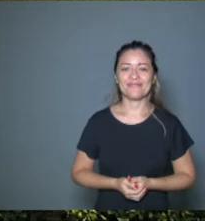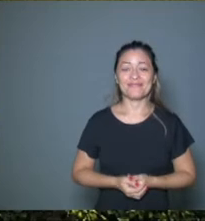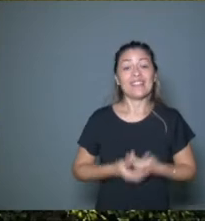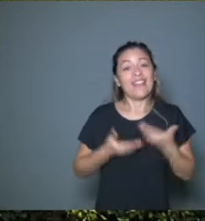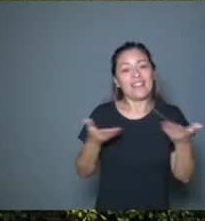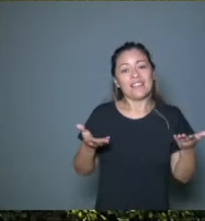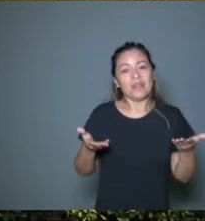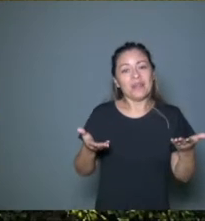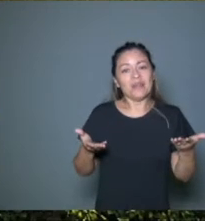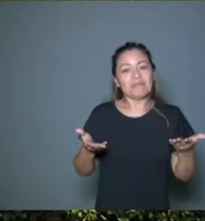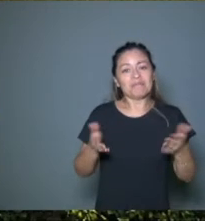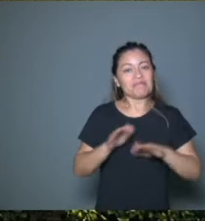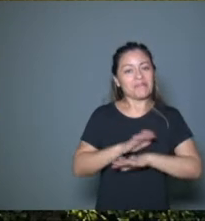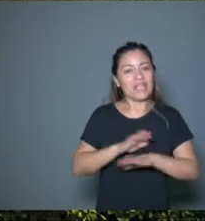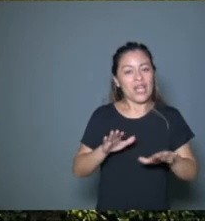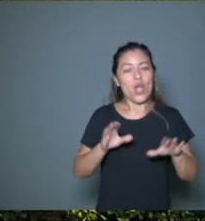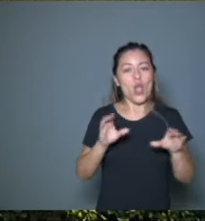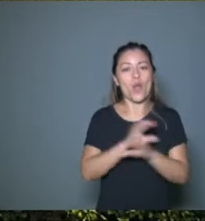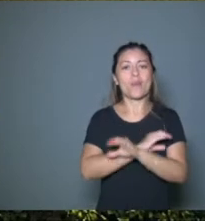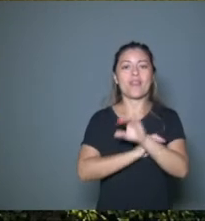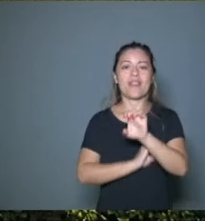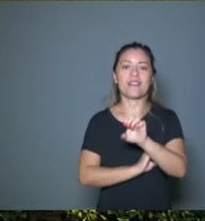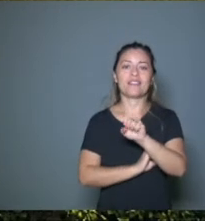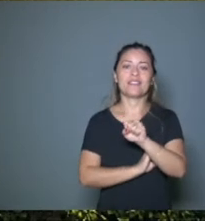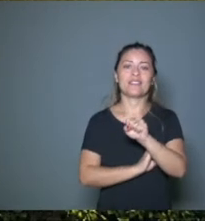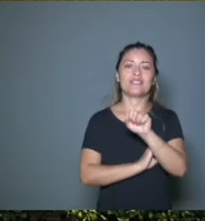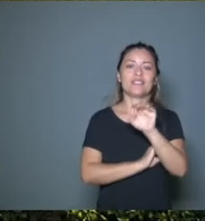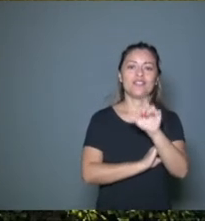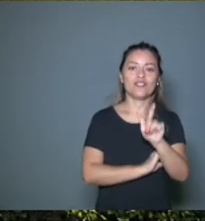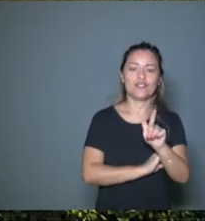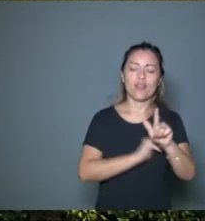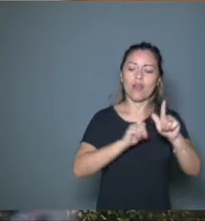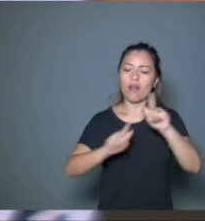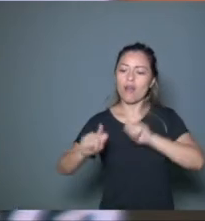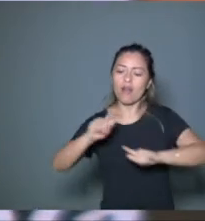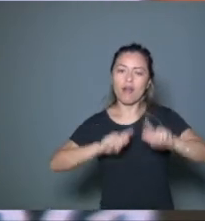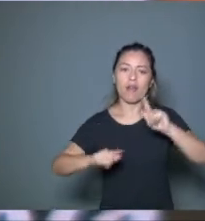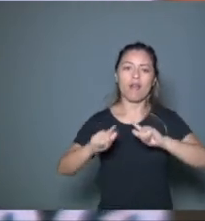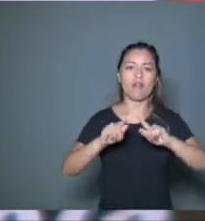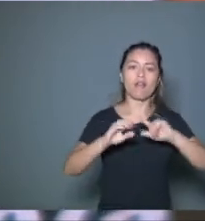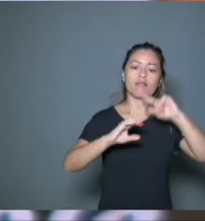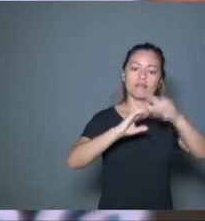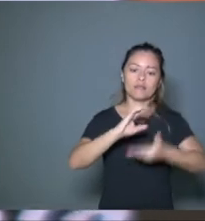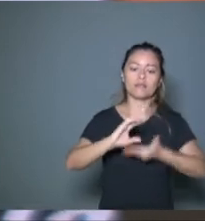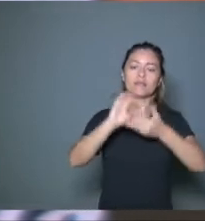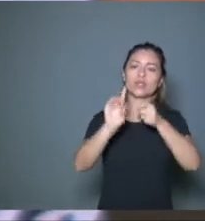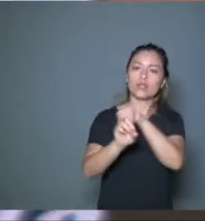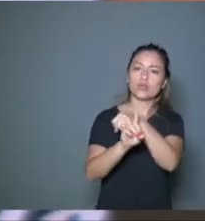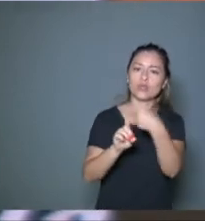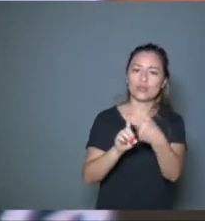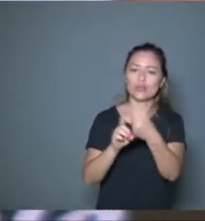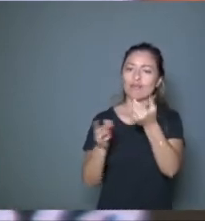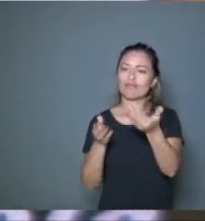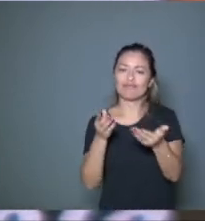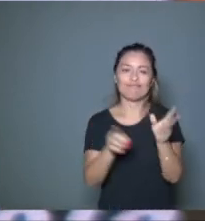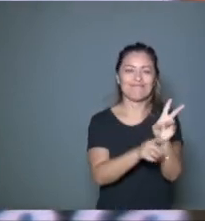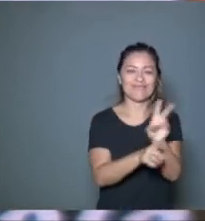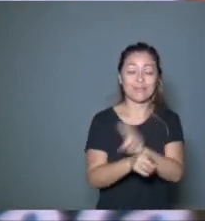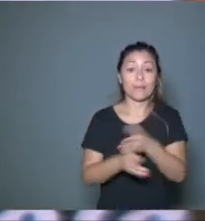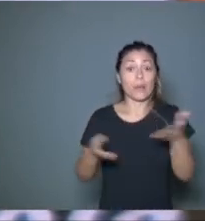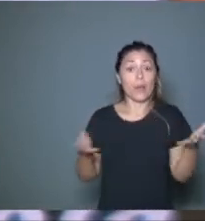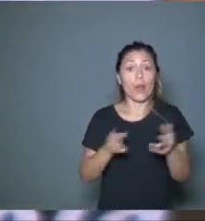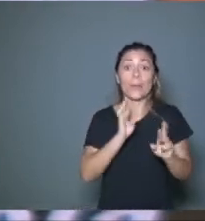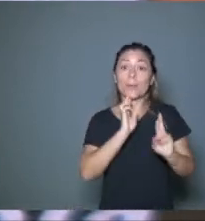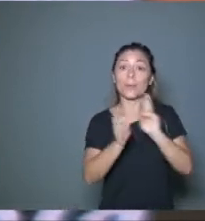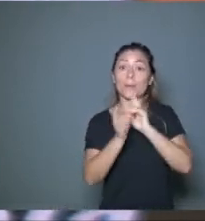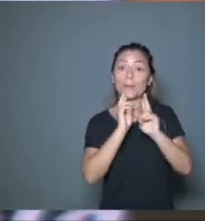fechando, então, o ESG com governança, com sustentabilidade e com o social. Bom, agora, para falar de resultados,